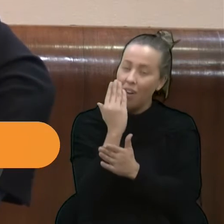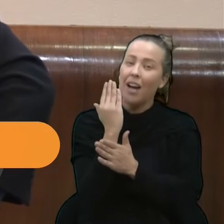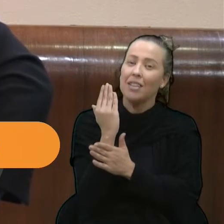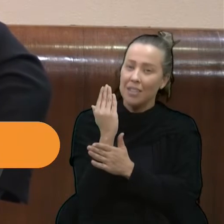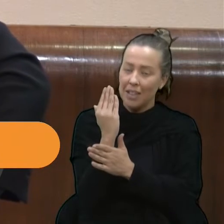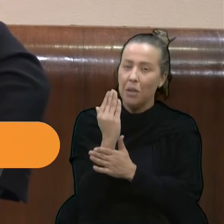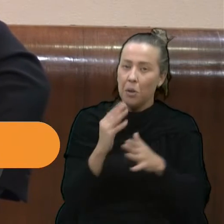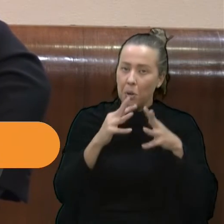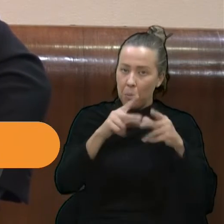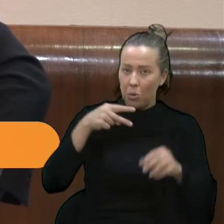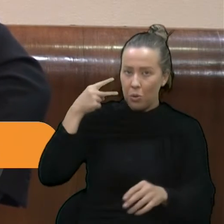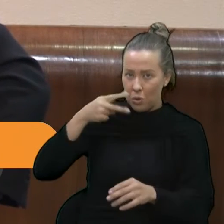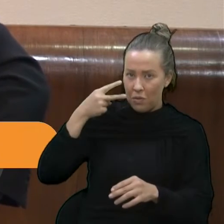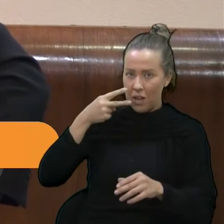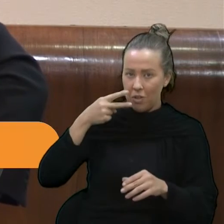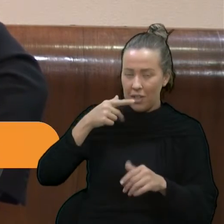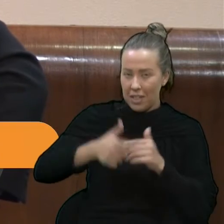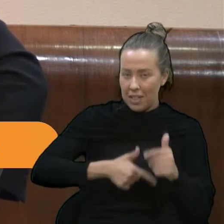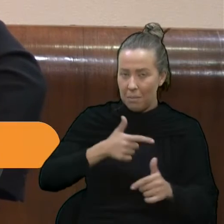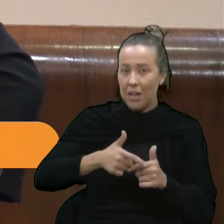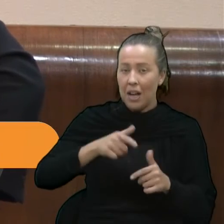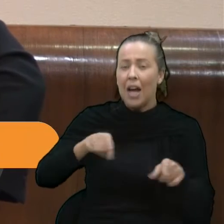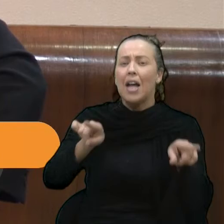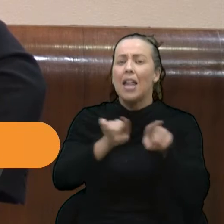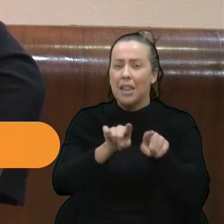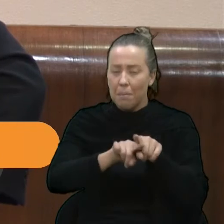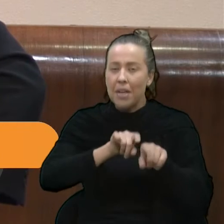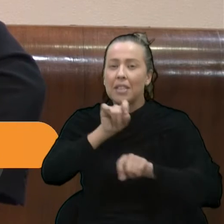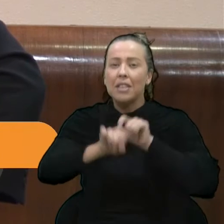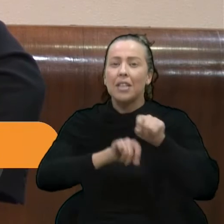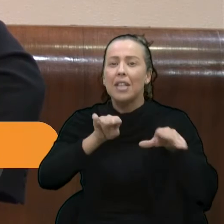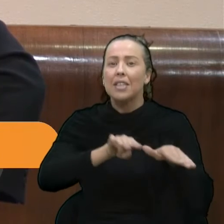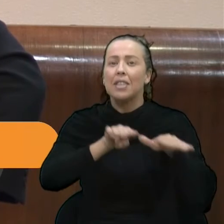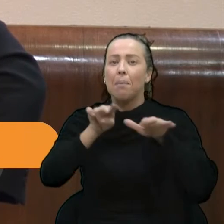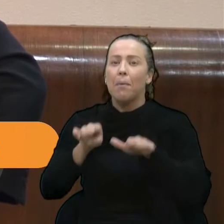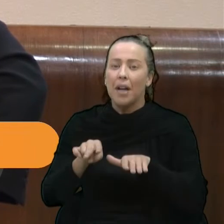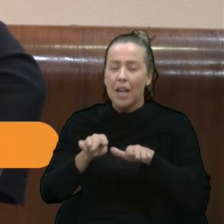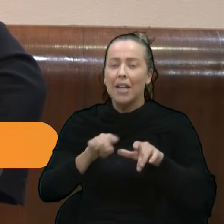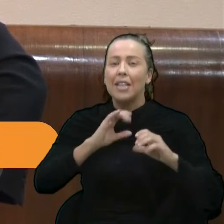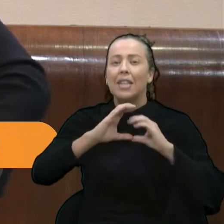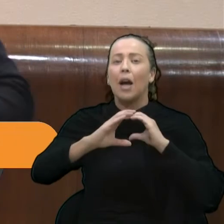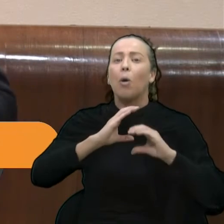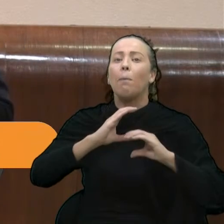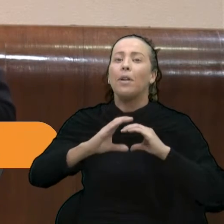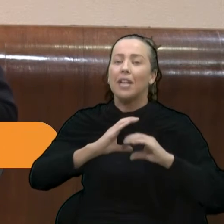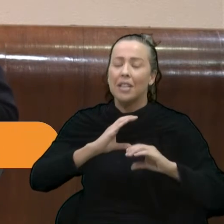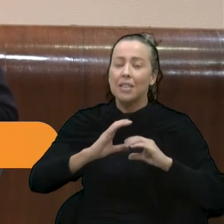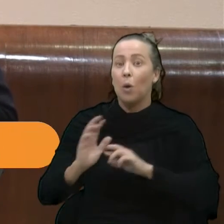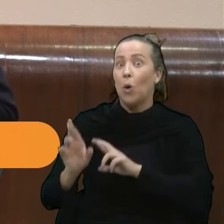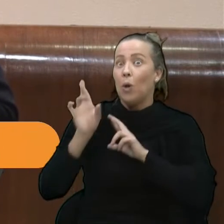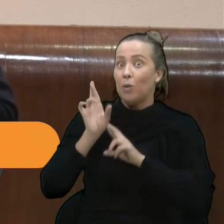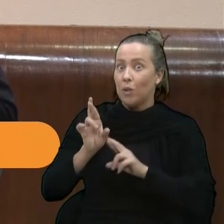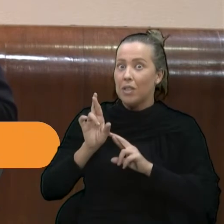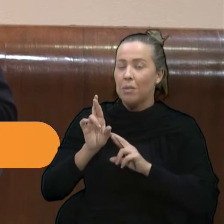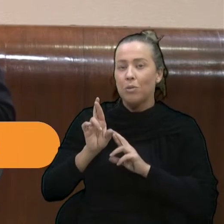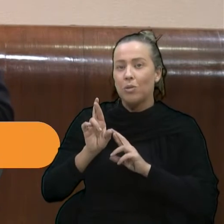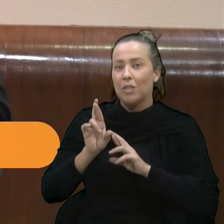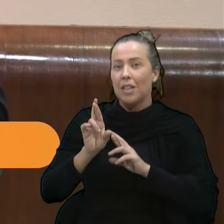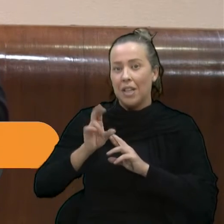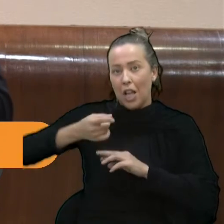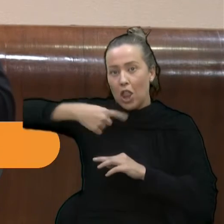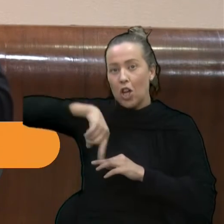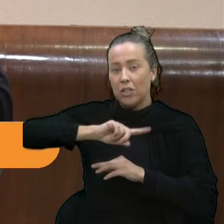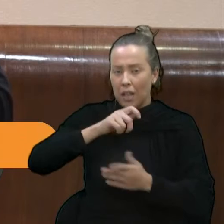os parlamentares que aqui estiveram, também se trata da Semana Municipal da Comunicação. Esperamos cumprir com a